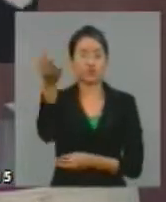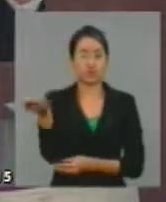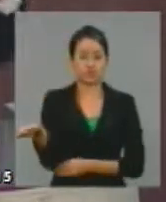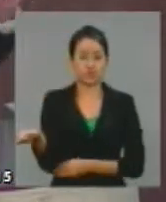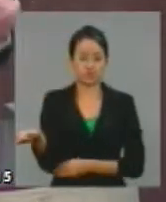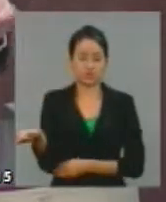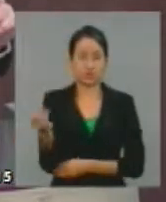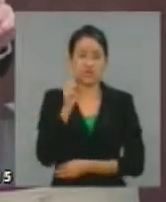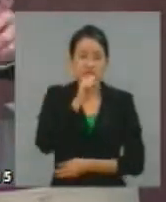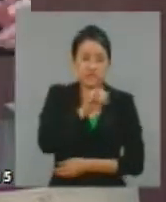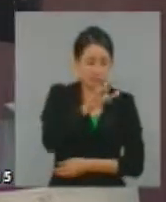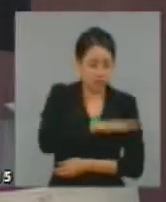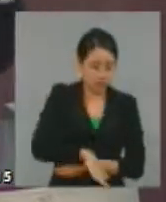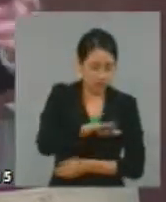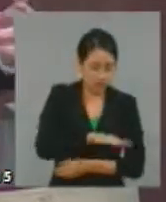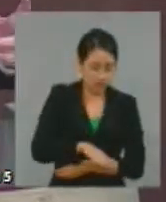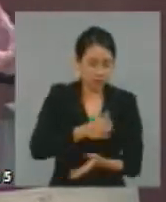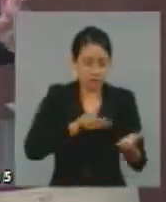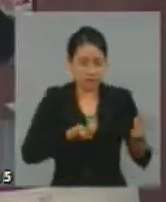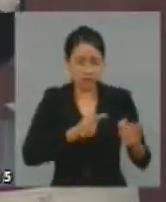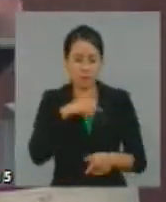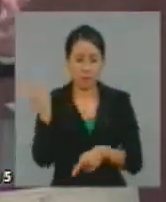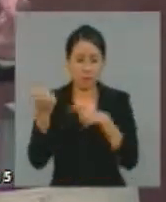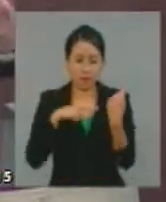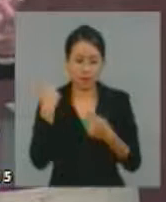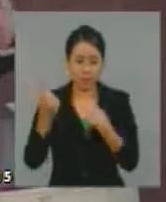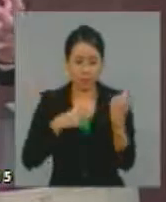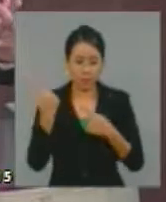há futuro numa sociedade que não tenha um